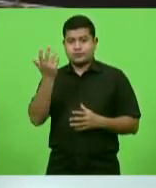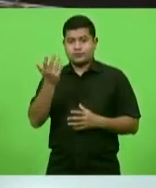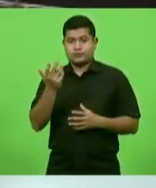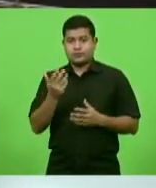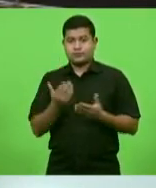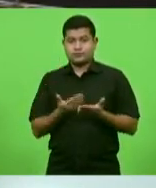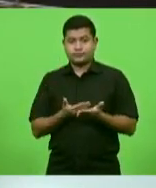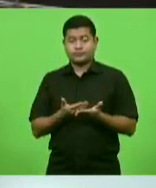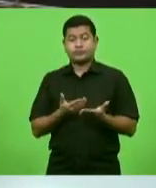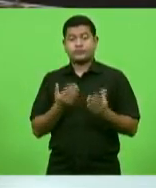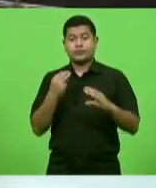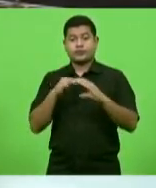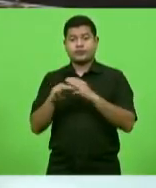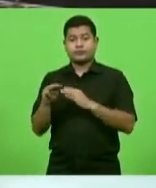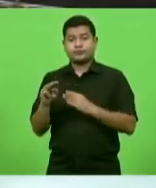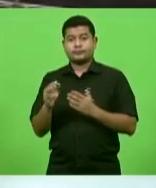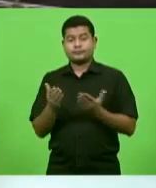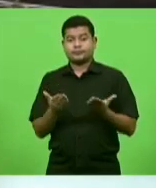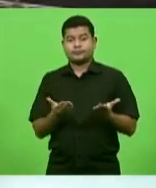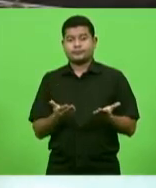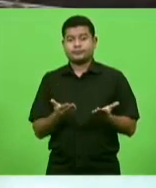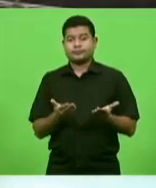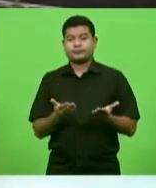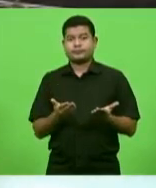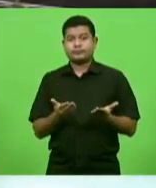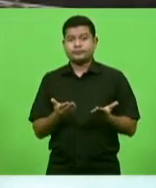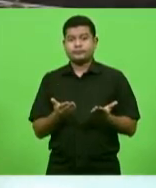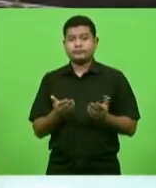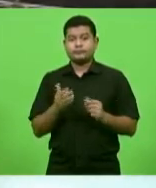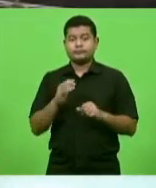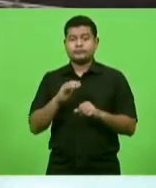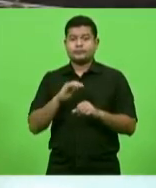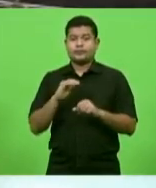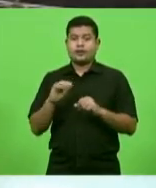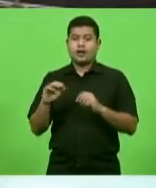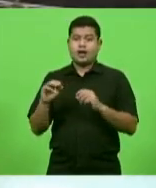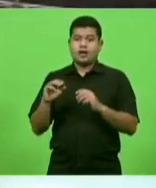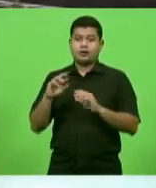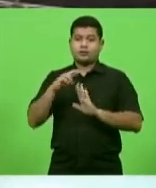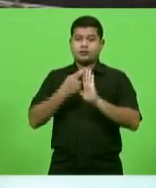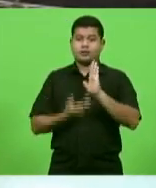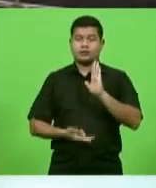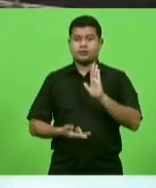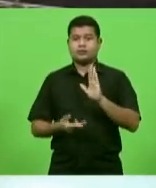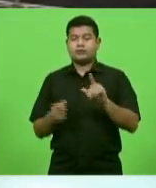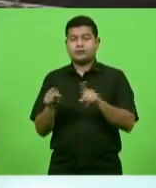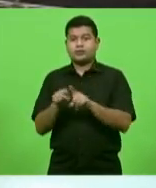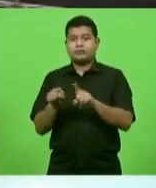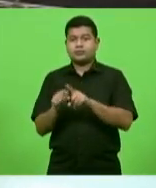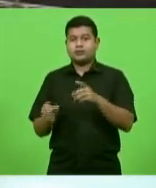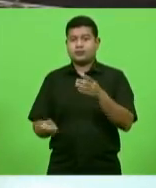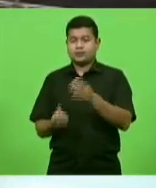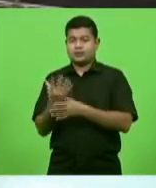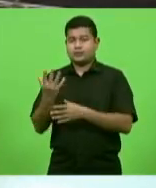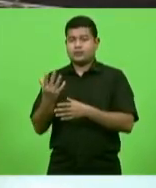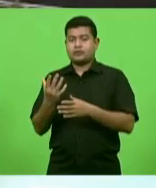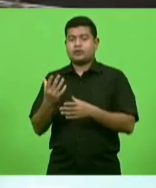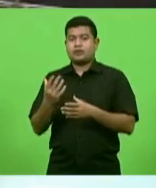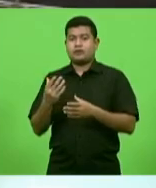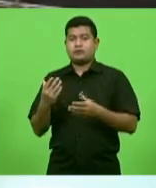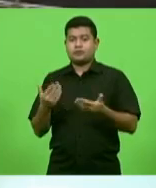e é dó encaminhamento e ele um relatório e a composição do tribunal